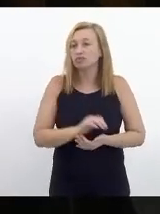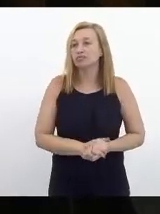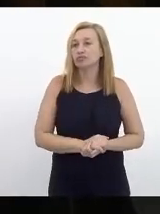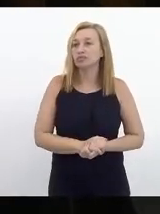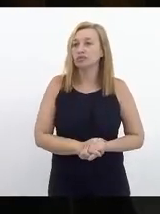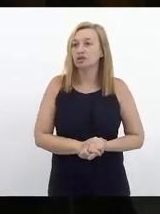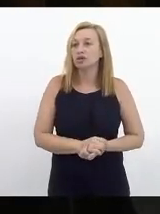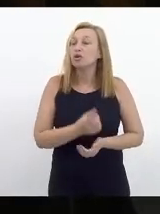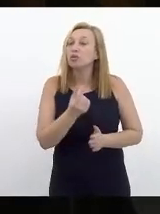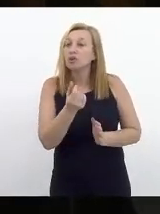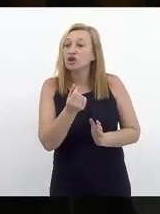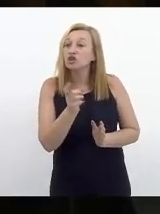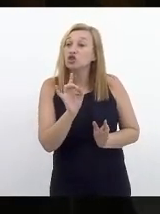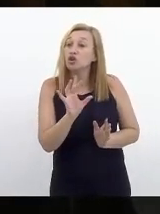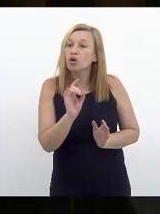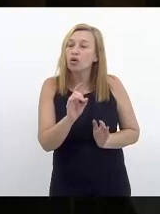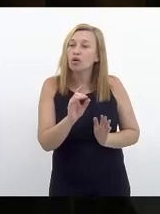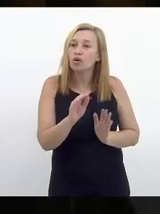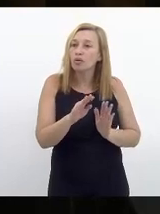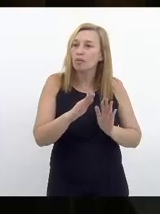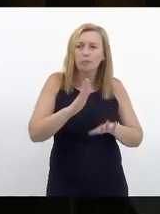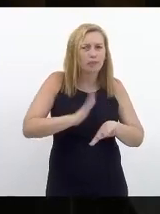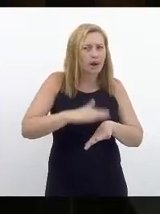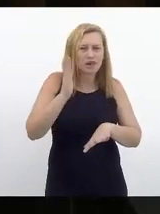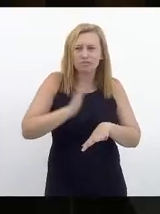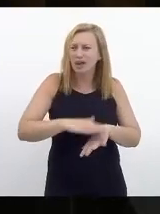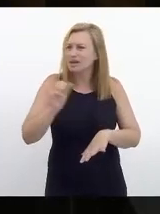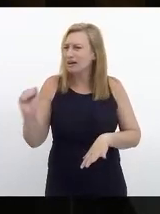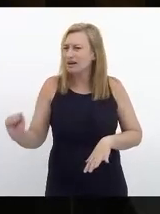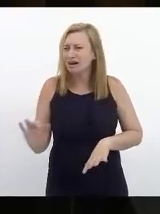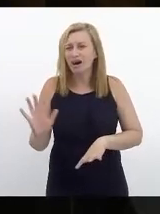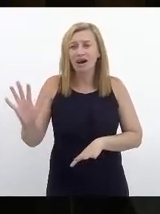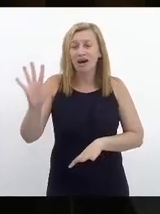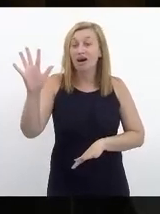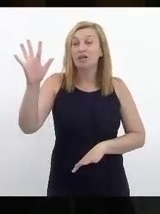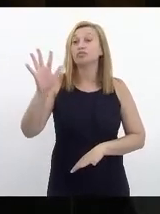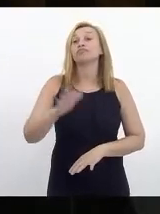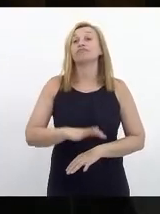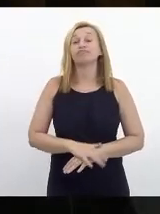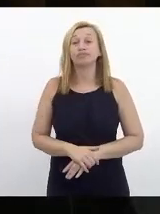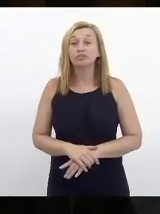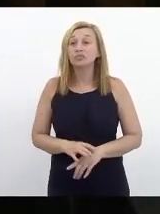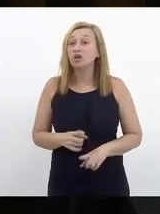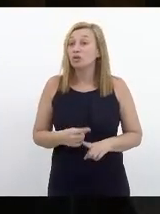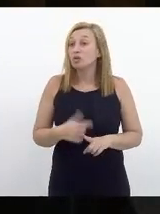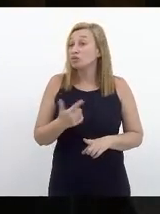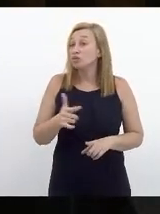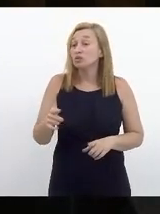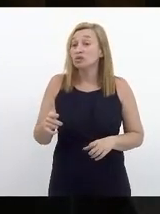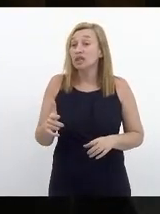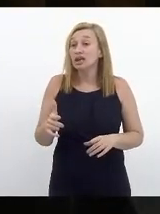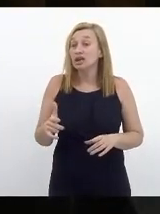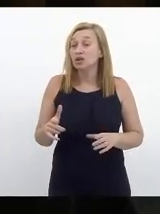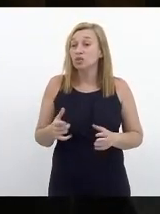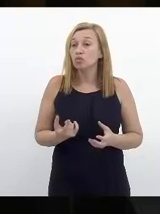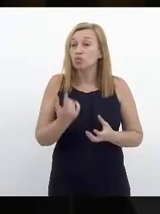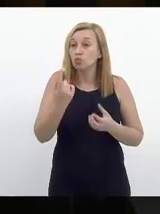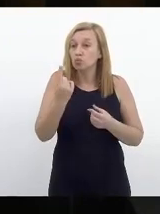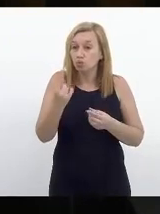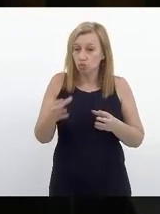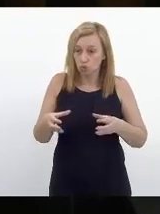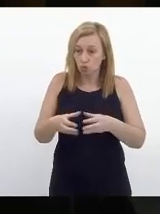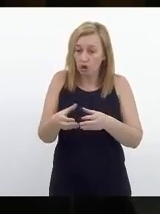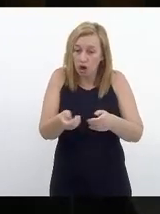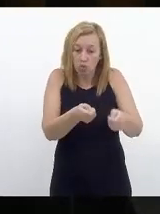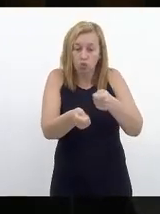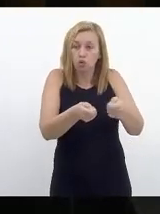o preço só subiu. O preço só subiu. Porque a gente também não tem nenhum órgão que